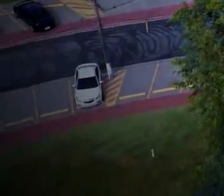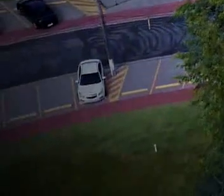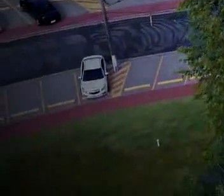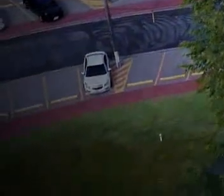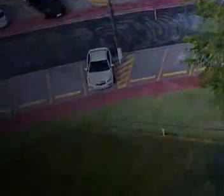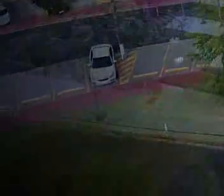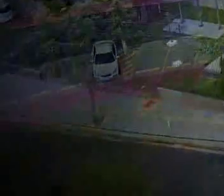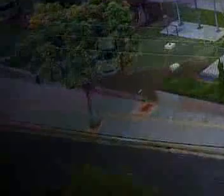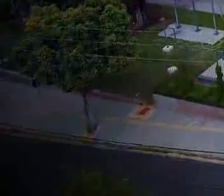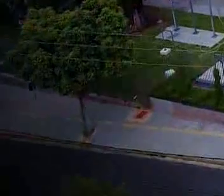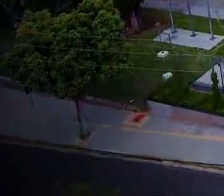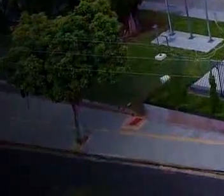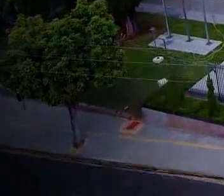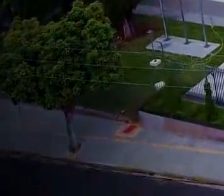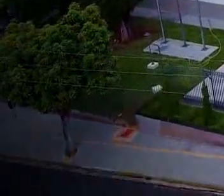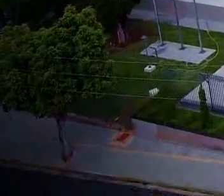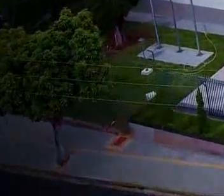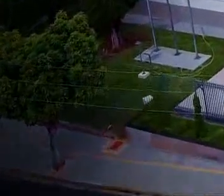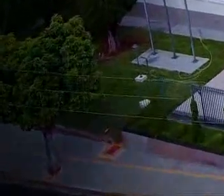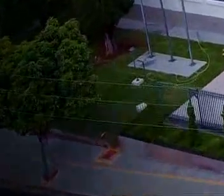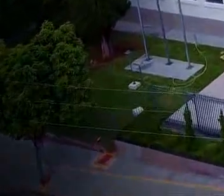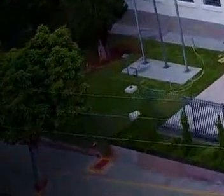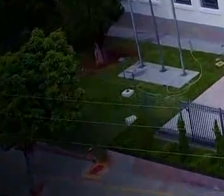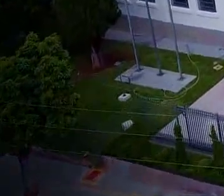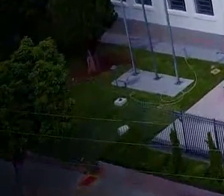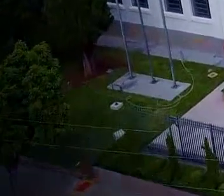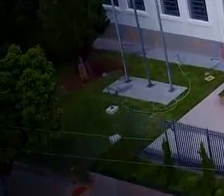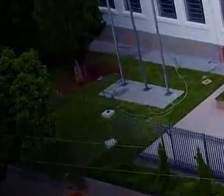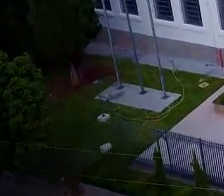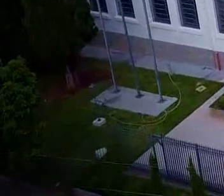aí e